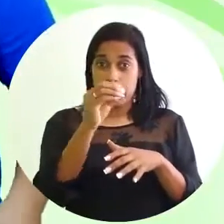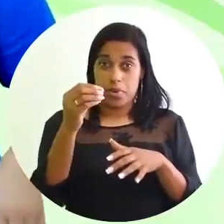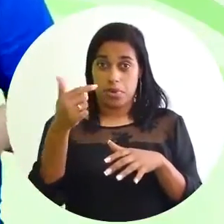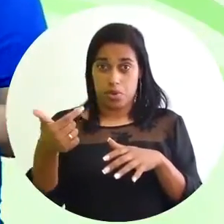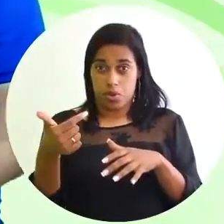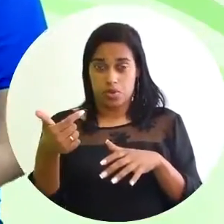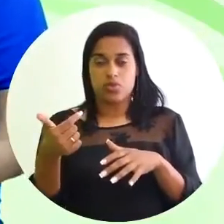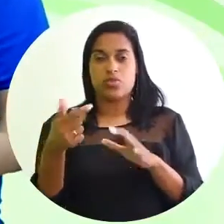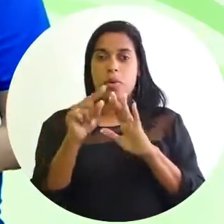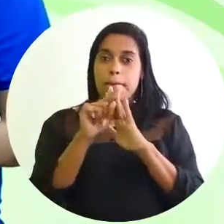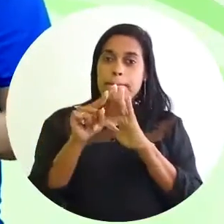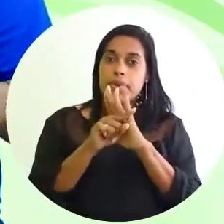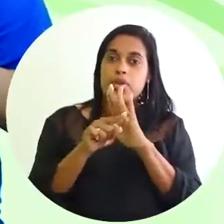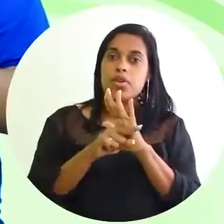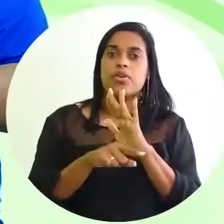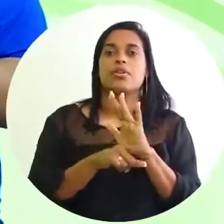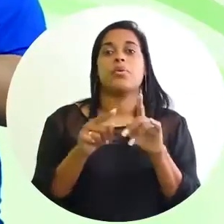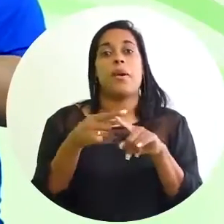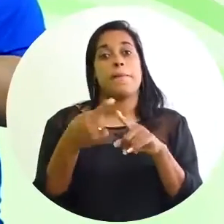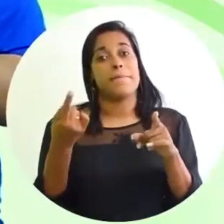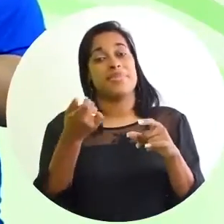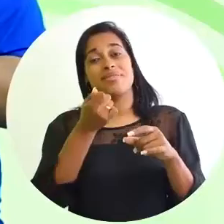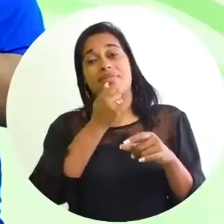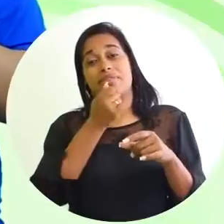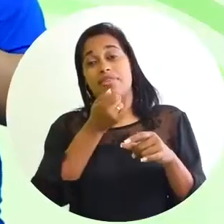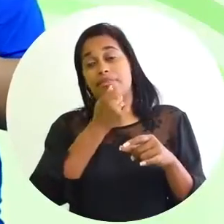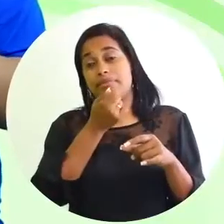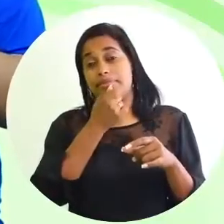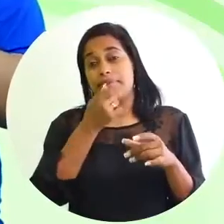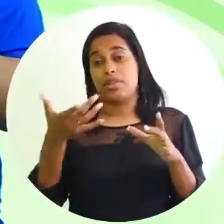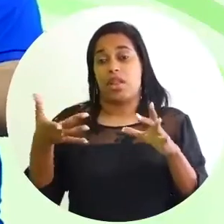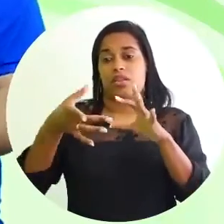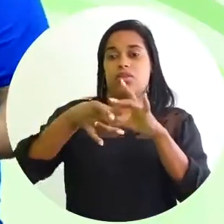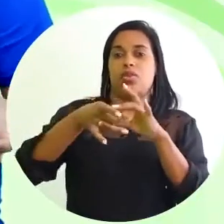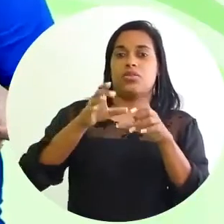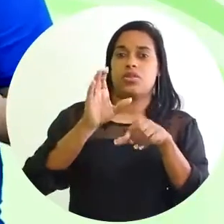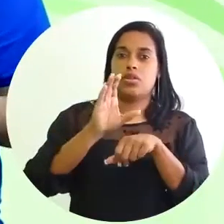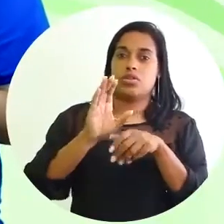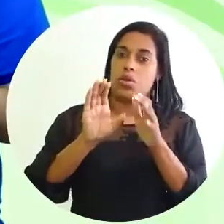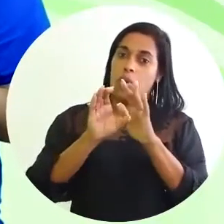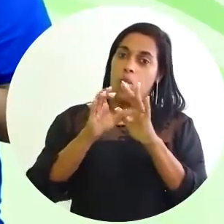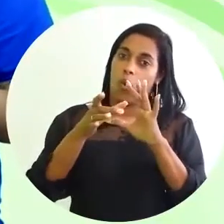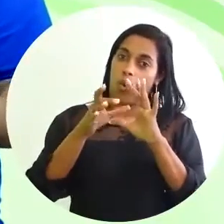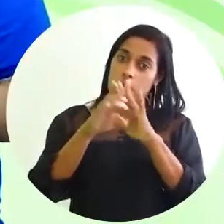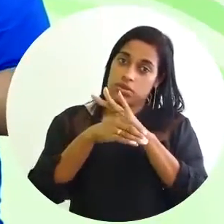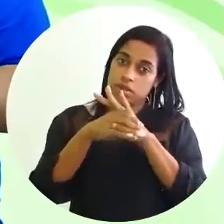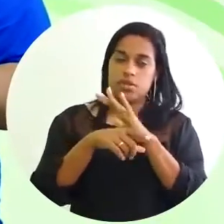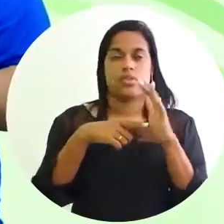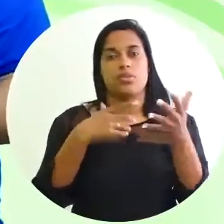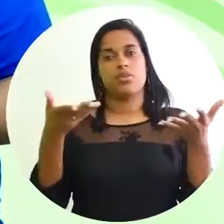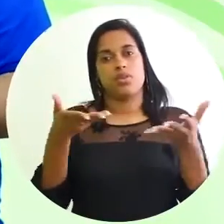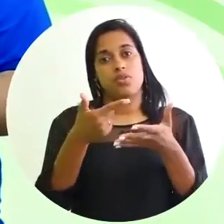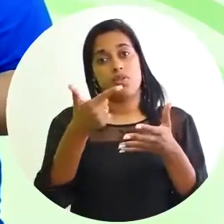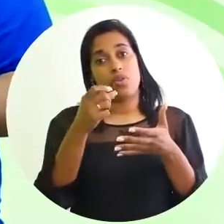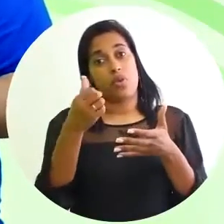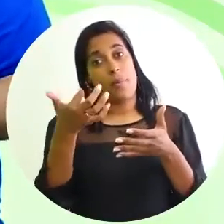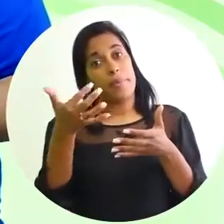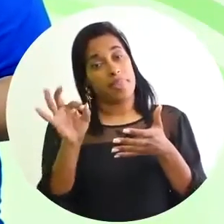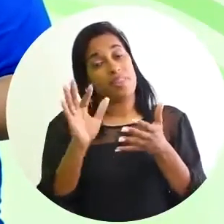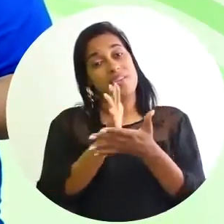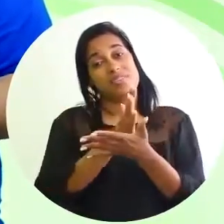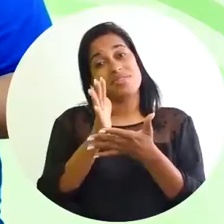um programador chamado Nick Pellen, mas o termo ele ainda não era associado a esse conceito que a gente tem hoje. A partir de 2010,